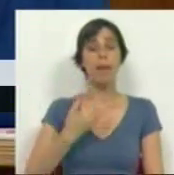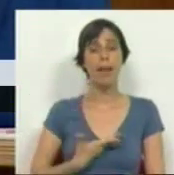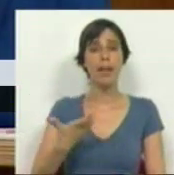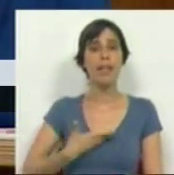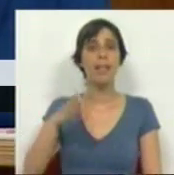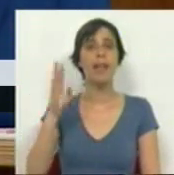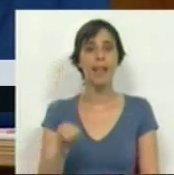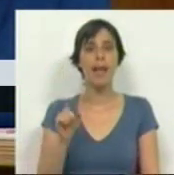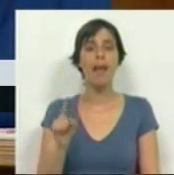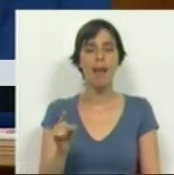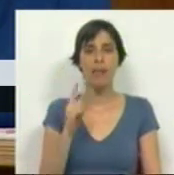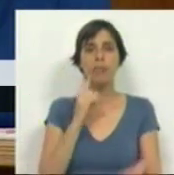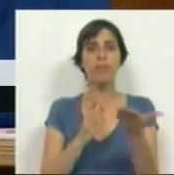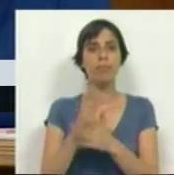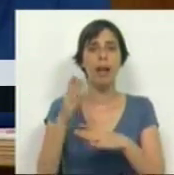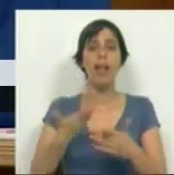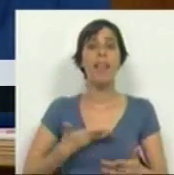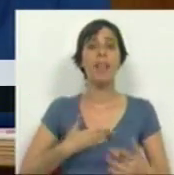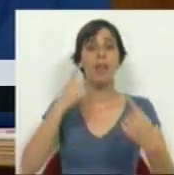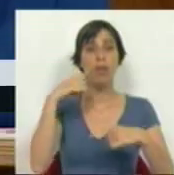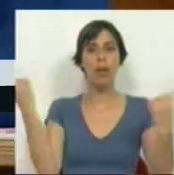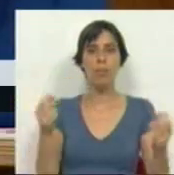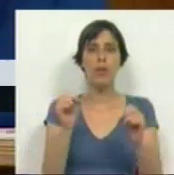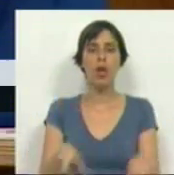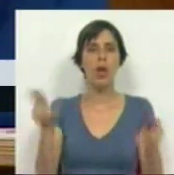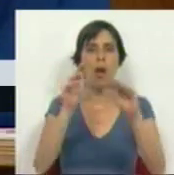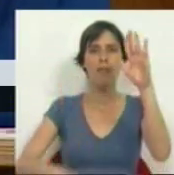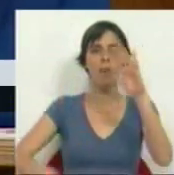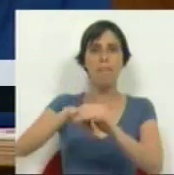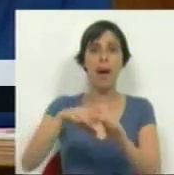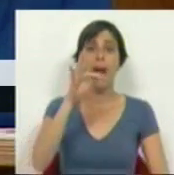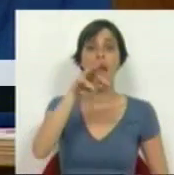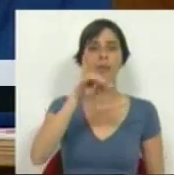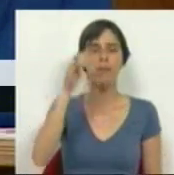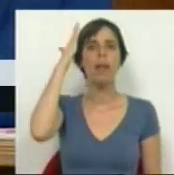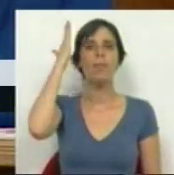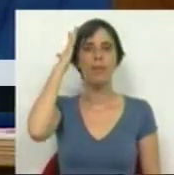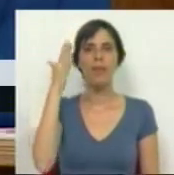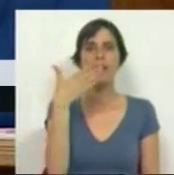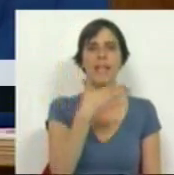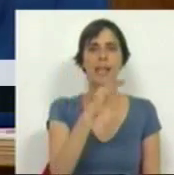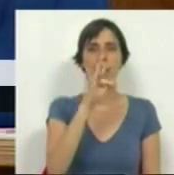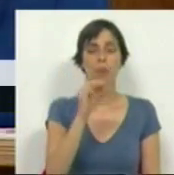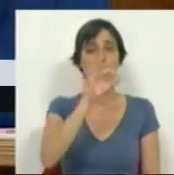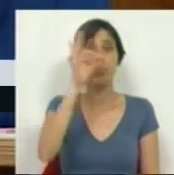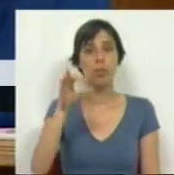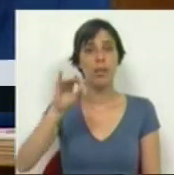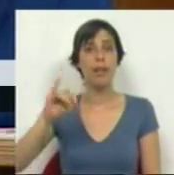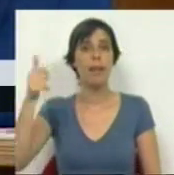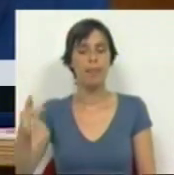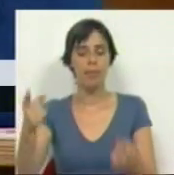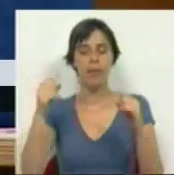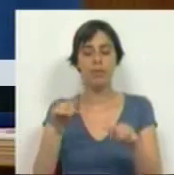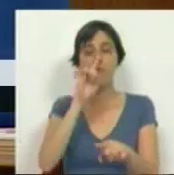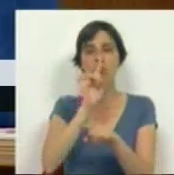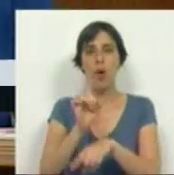PSD e CDS levaram a dívida pública a novos máximos. O FMI prevê atingir os 140% do PIB,